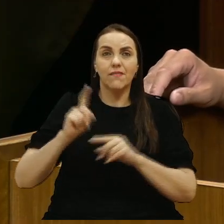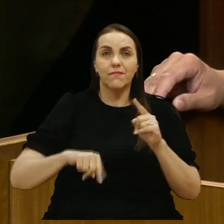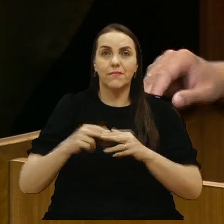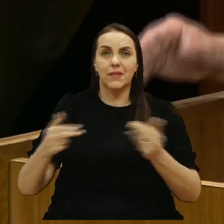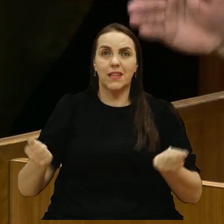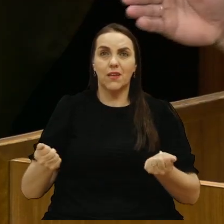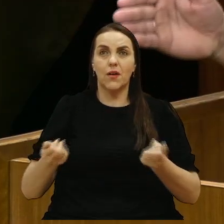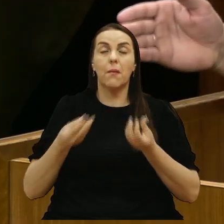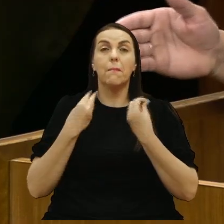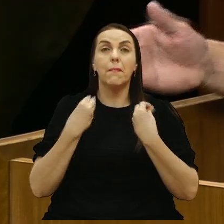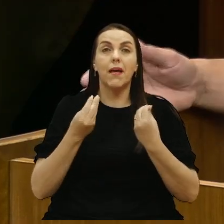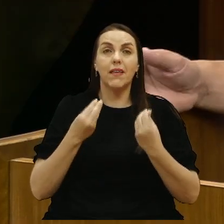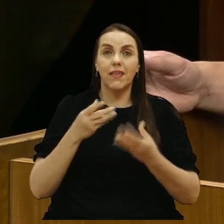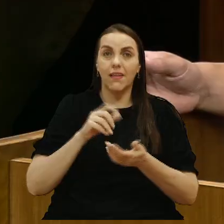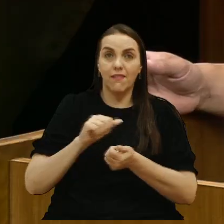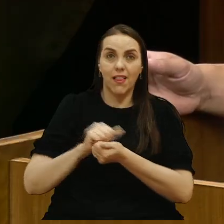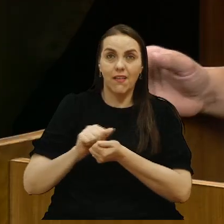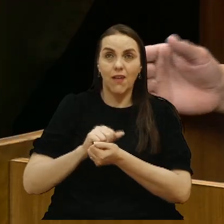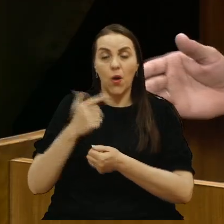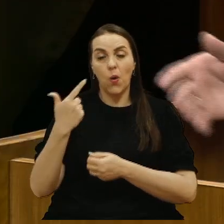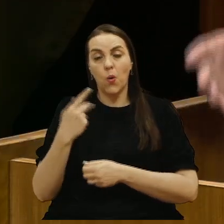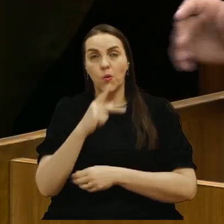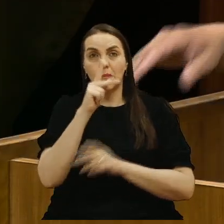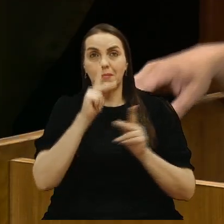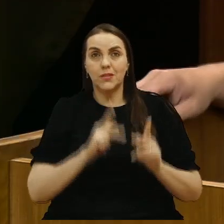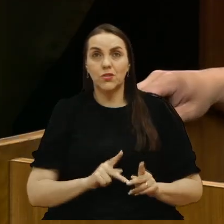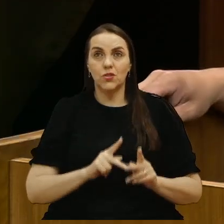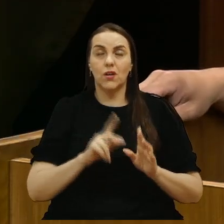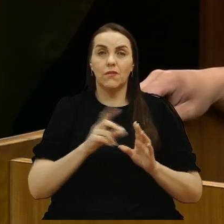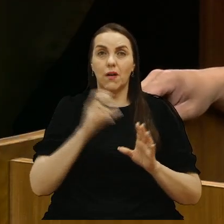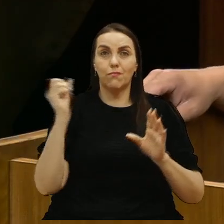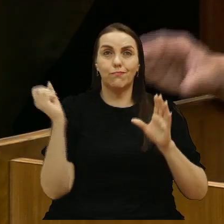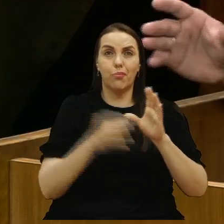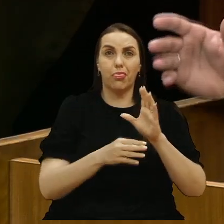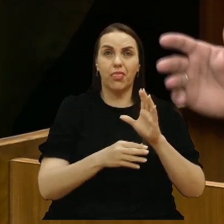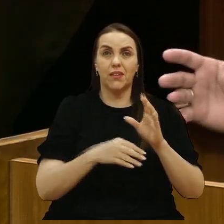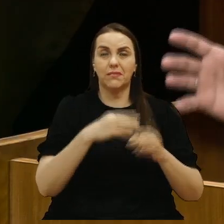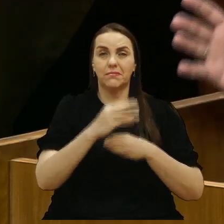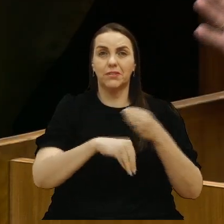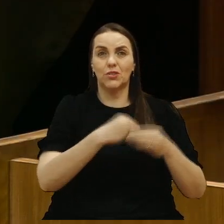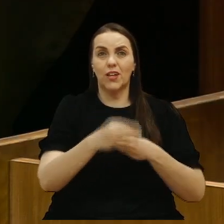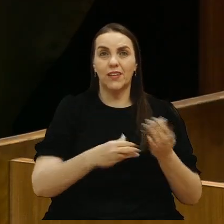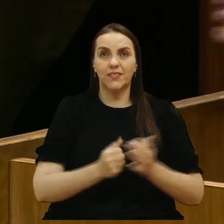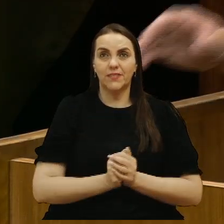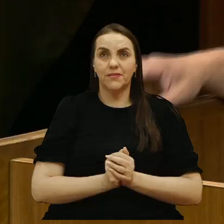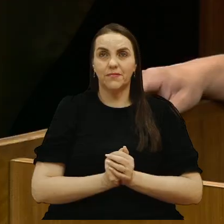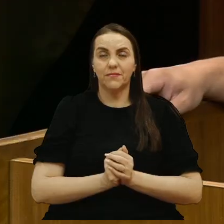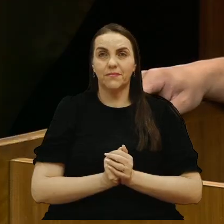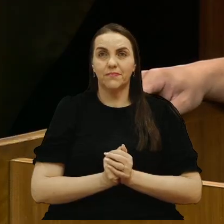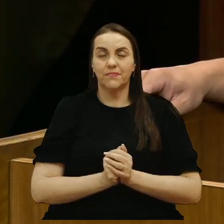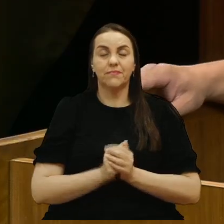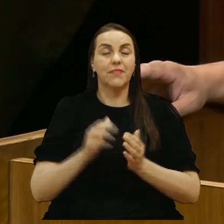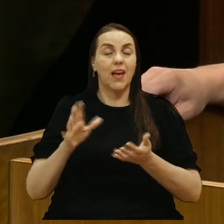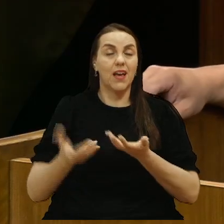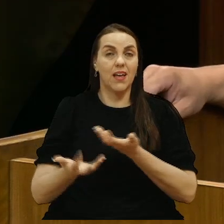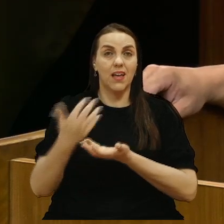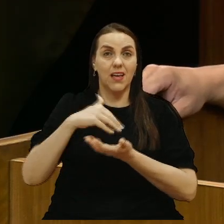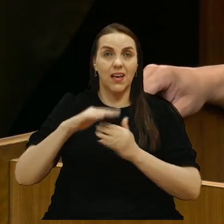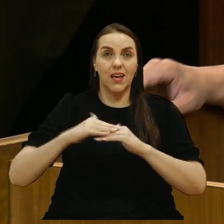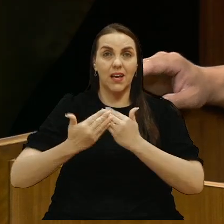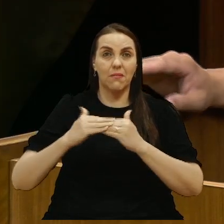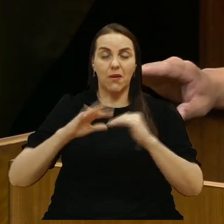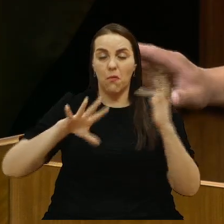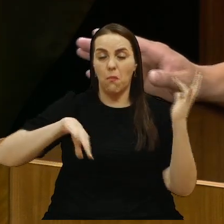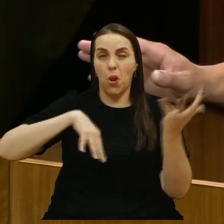lavar um material se a outra pessoa vai jogar um orgânico lá no meio? Aí vai vir o caminhão da Codeca e vai compactar tudo aquilo, vai misturar